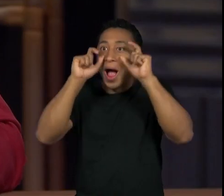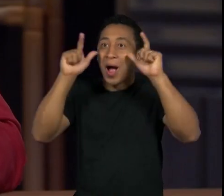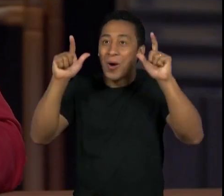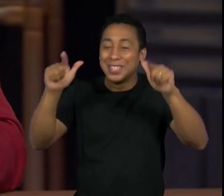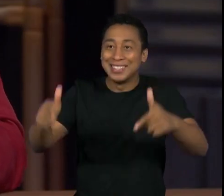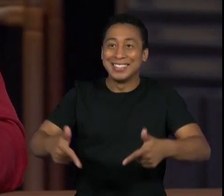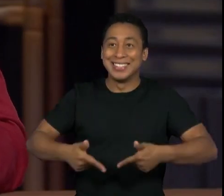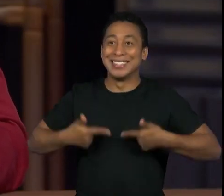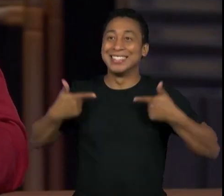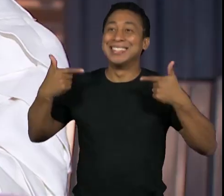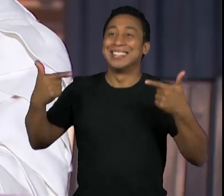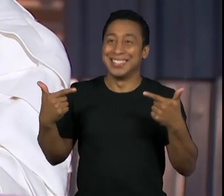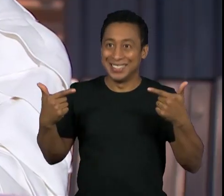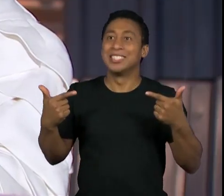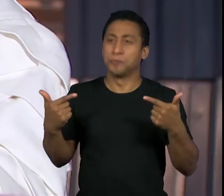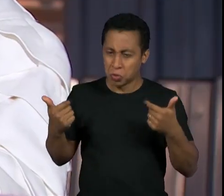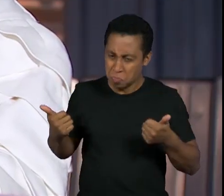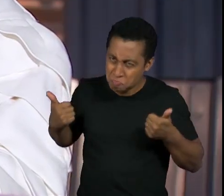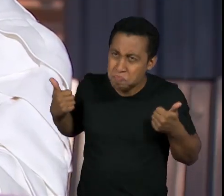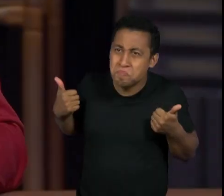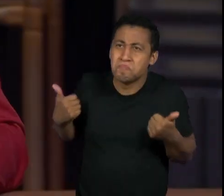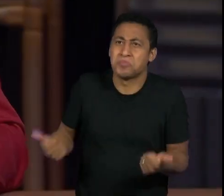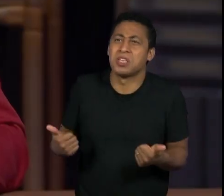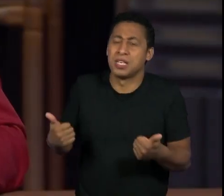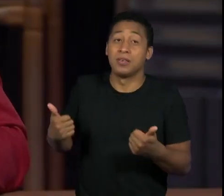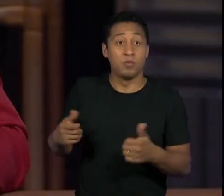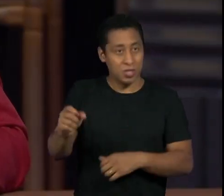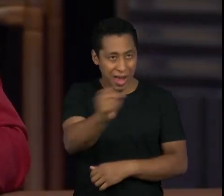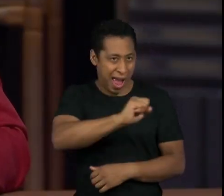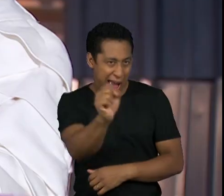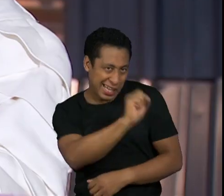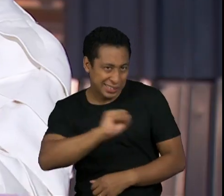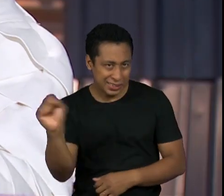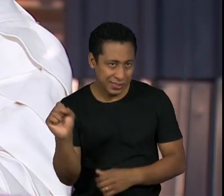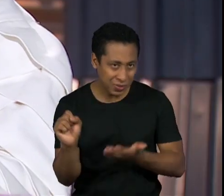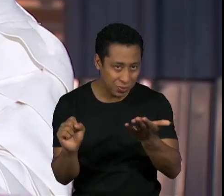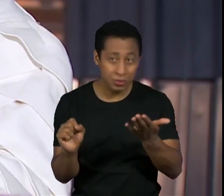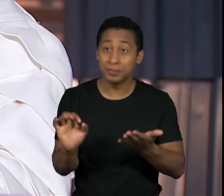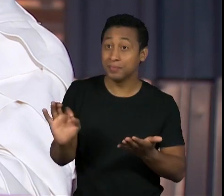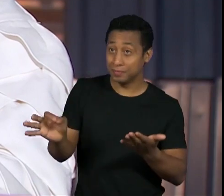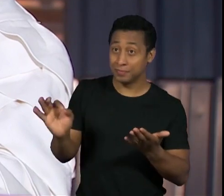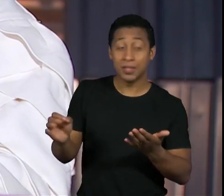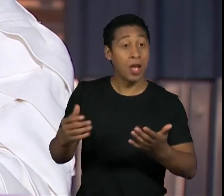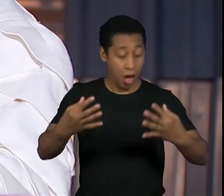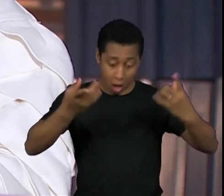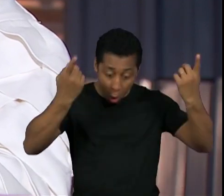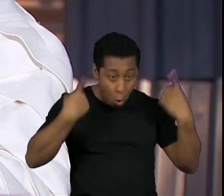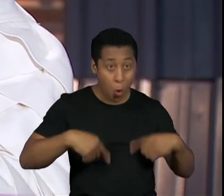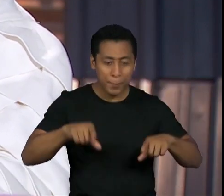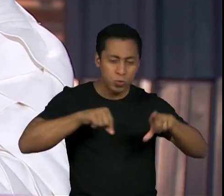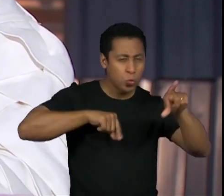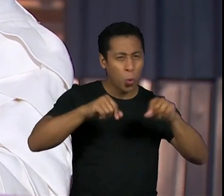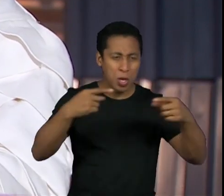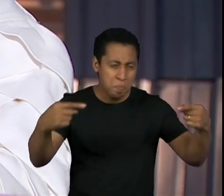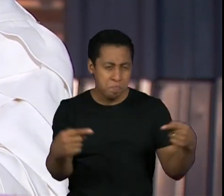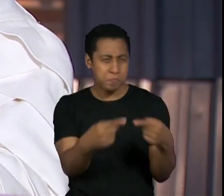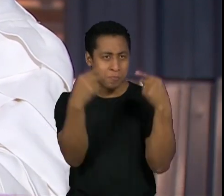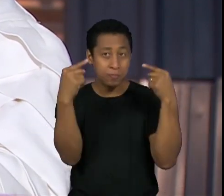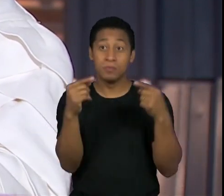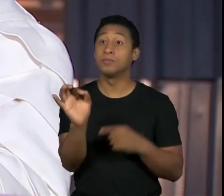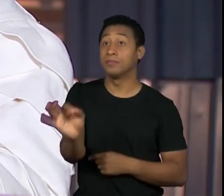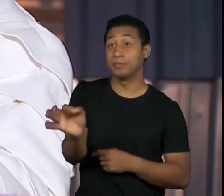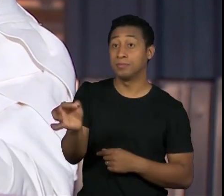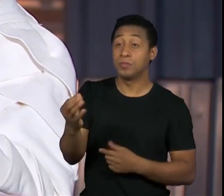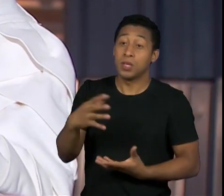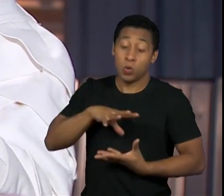sair arrasando. Sim, porque você está bem. Inclusive na roupa. Exatamente, porque é disso... Vai escolher melhor. É disso que a nossa